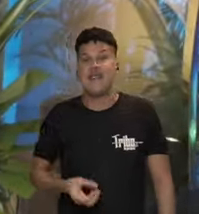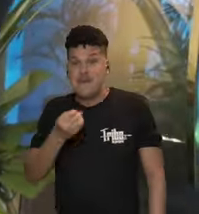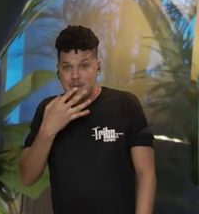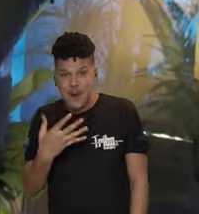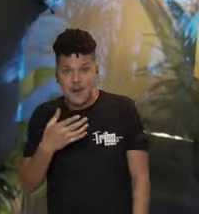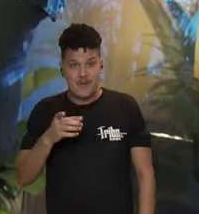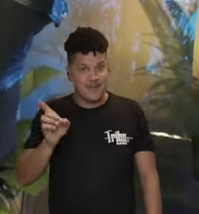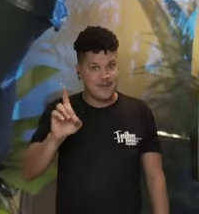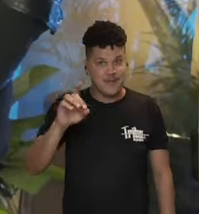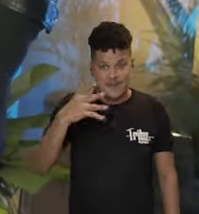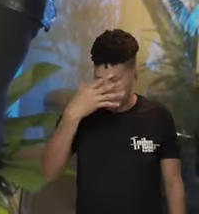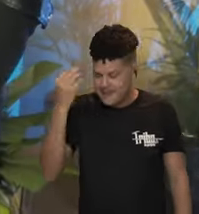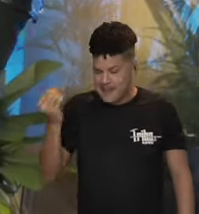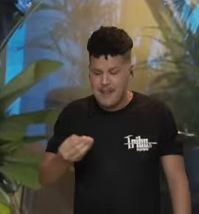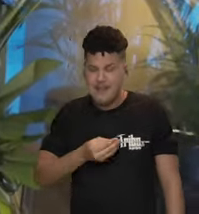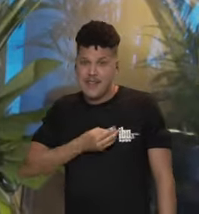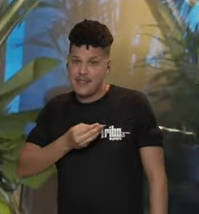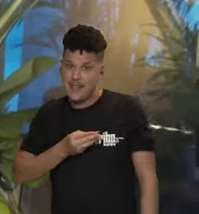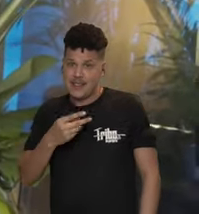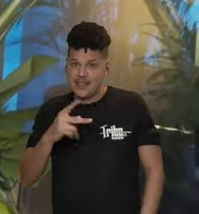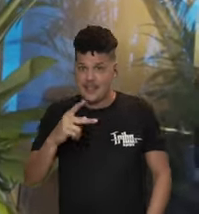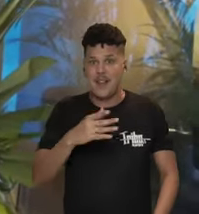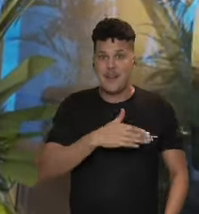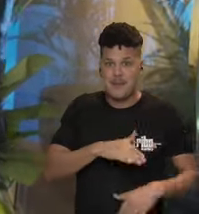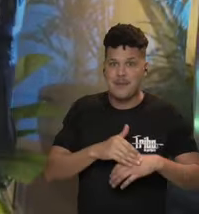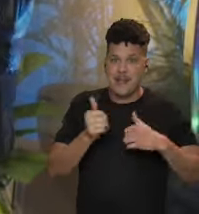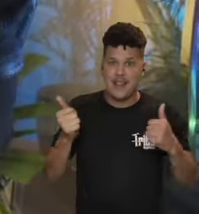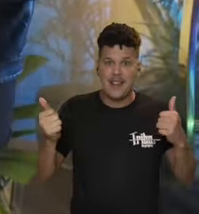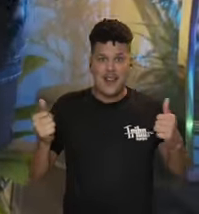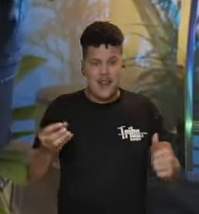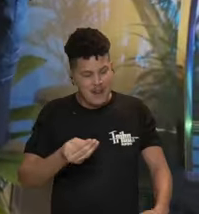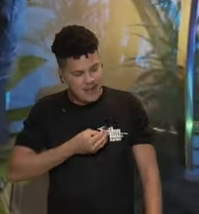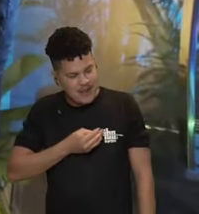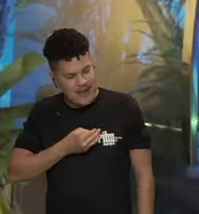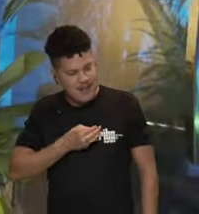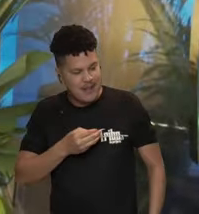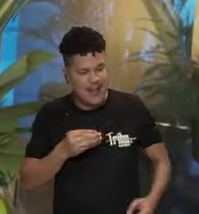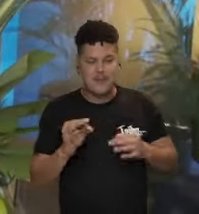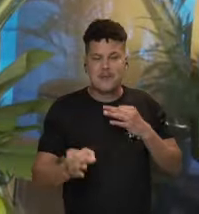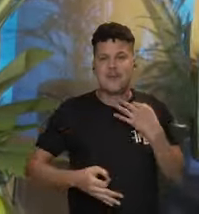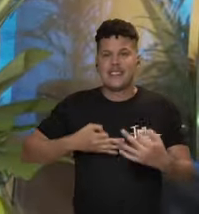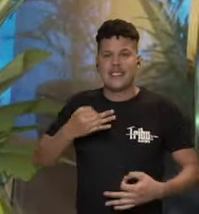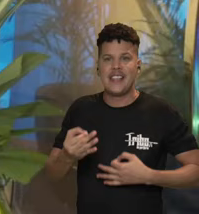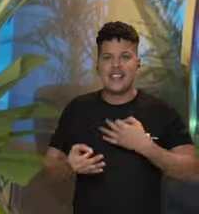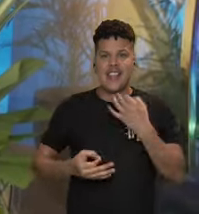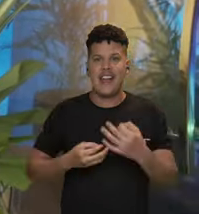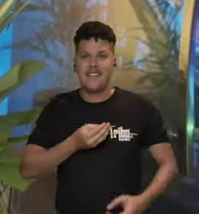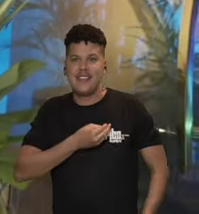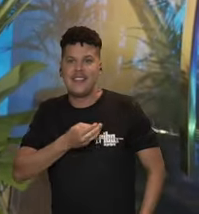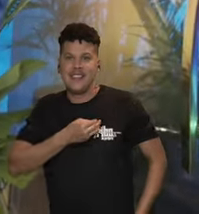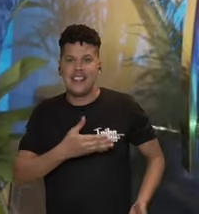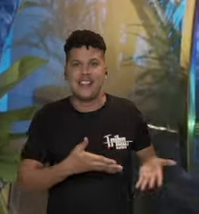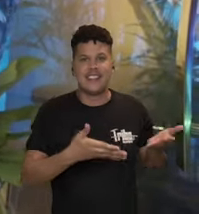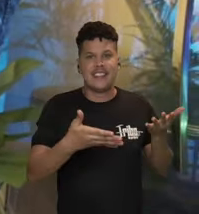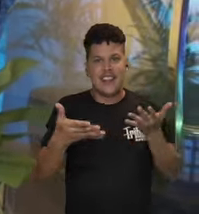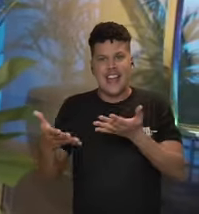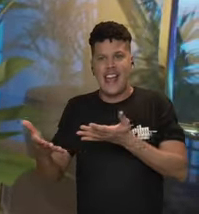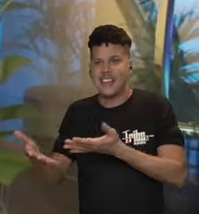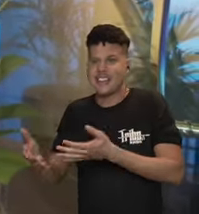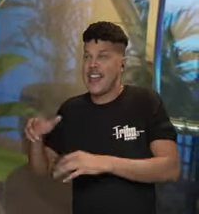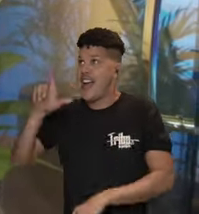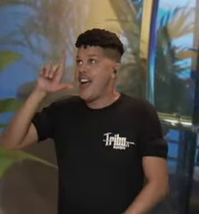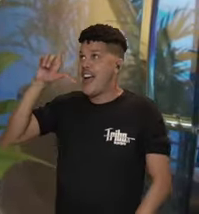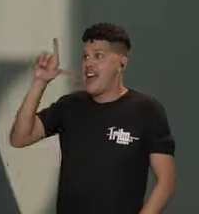jamais. Vivo seu melhor, mas vivo os prazeres que a vida traz. A lua que eu te